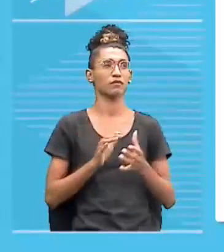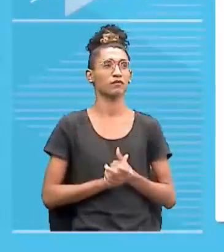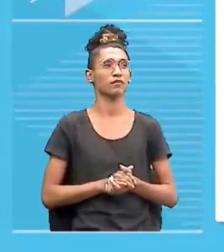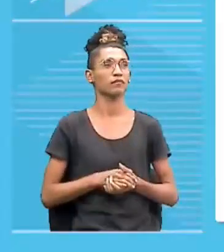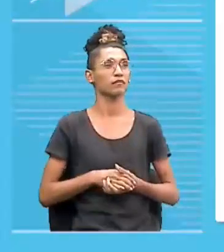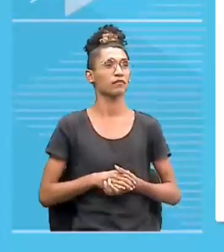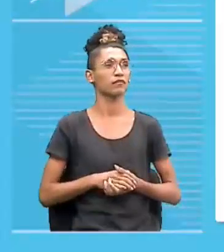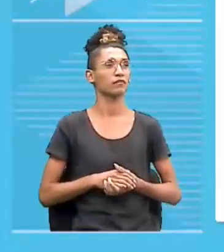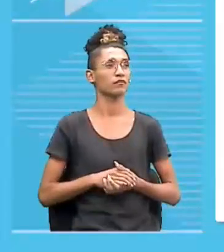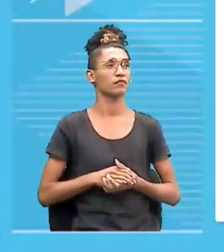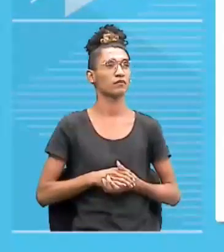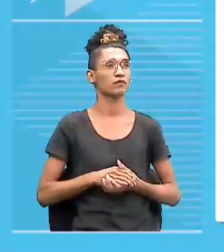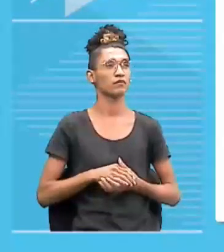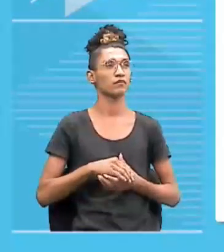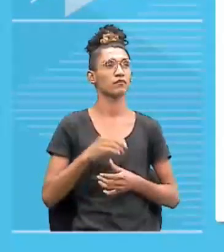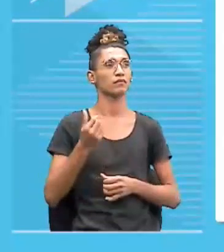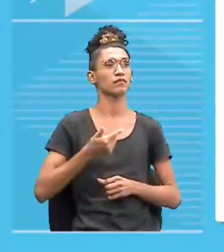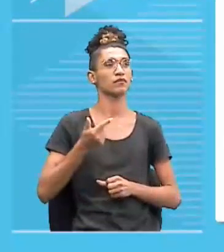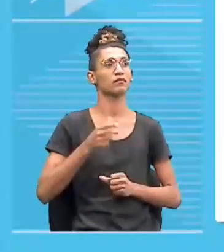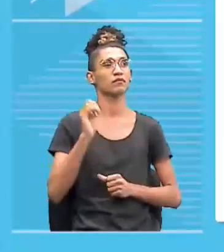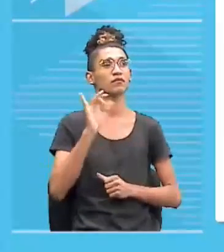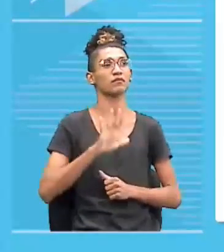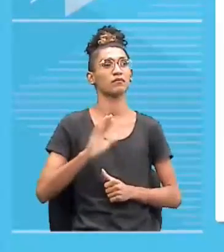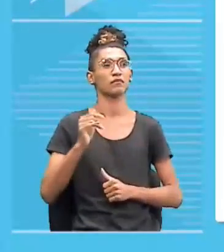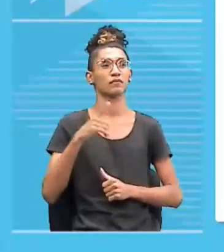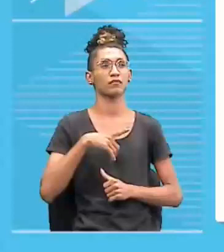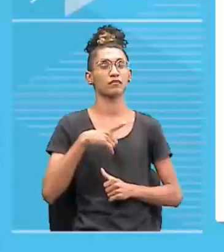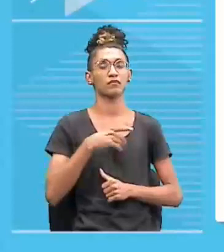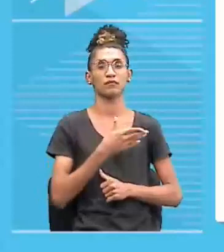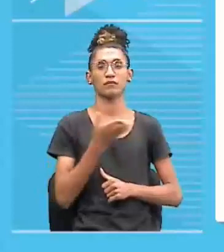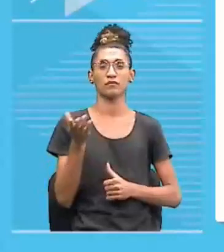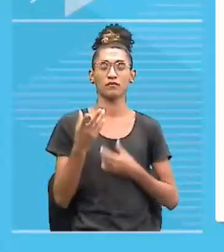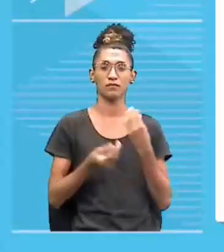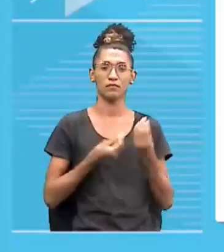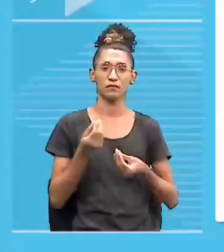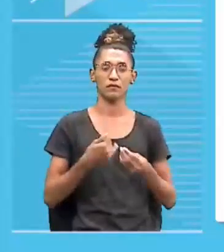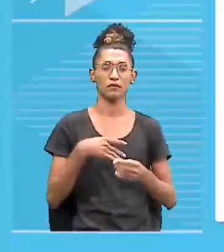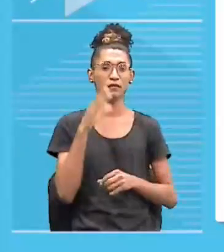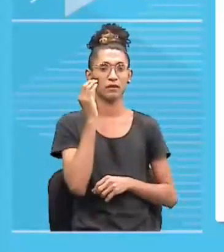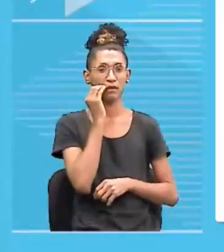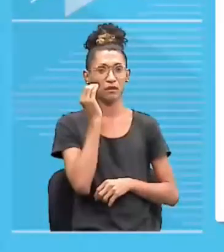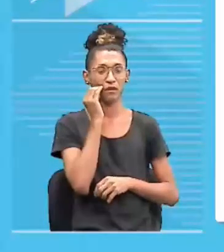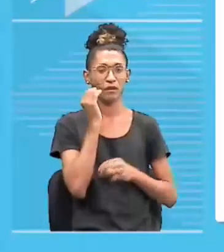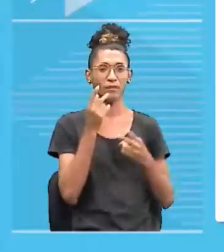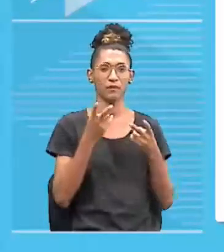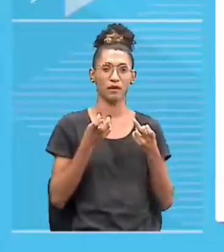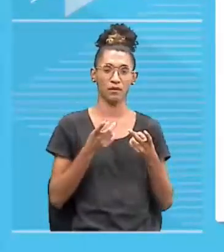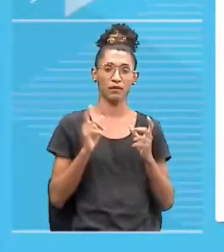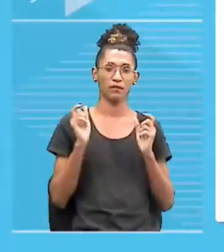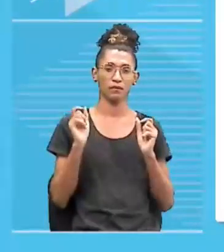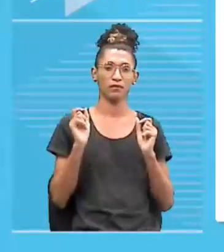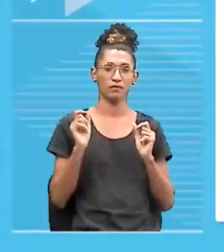Essa segunda imagem que eu trouxe para vocês. Tentem aí observar